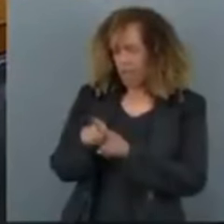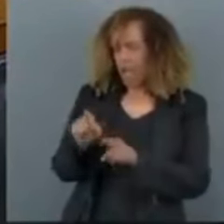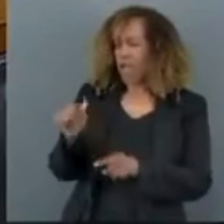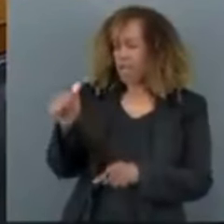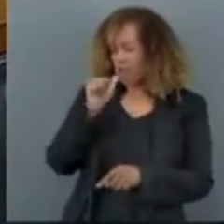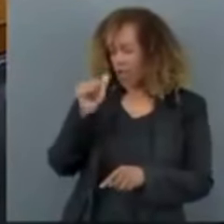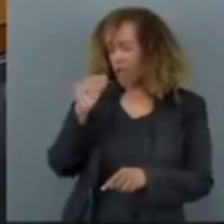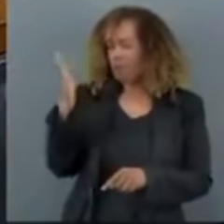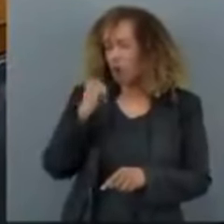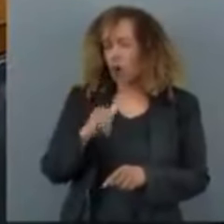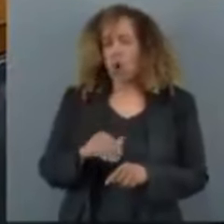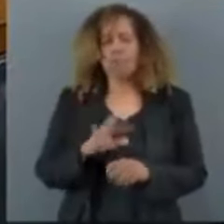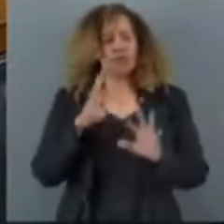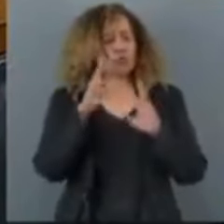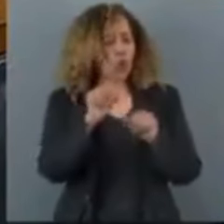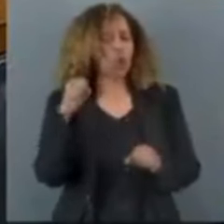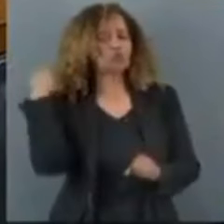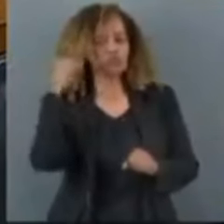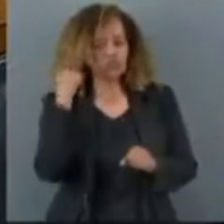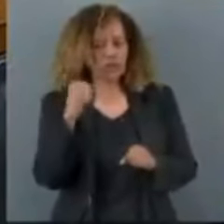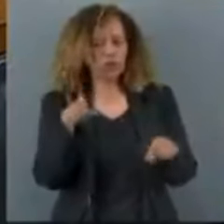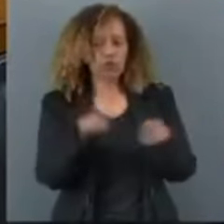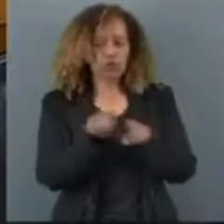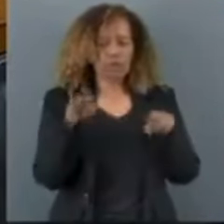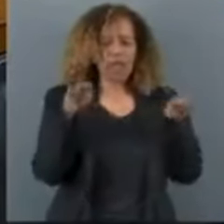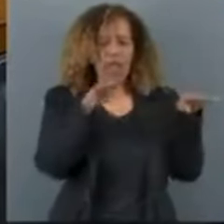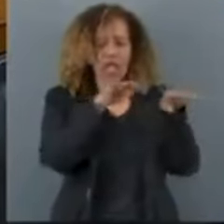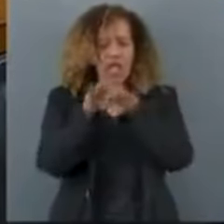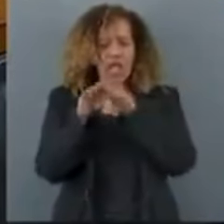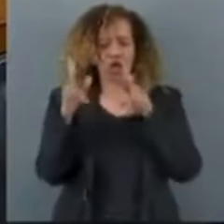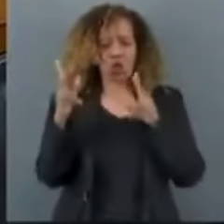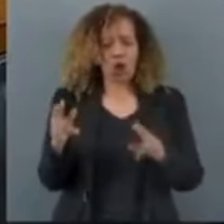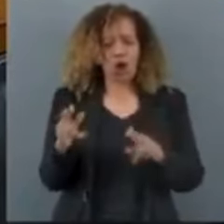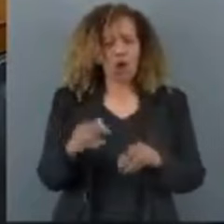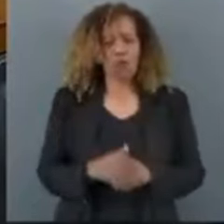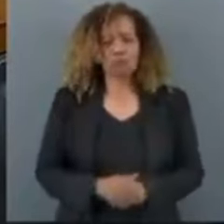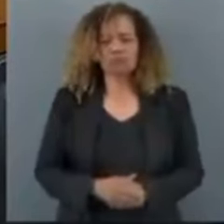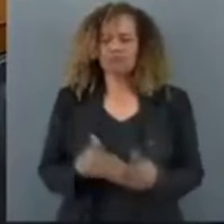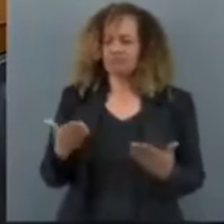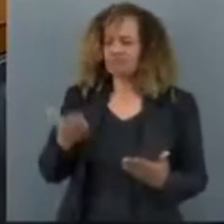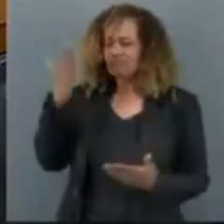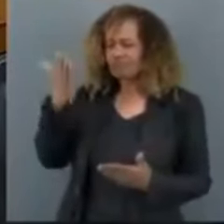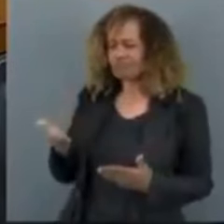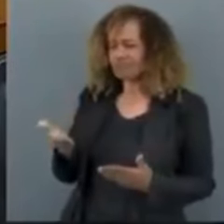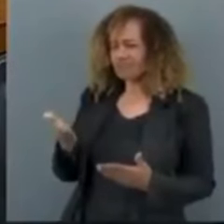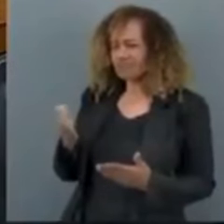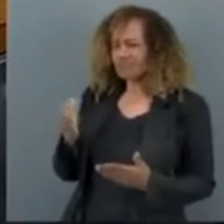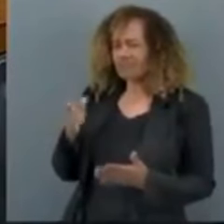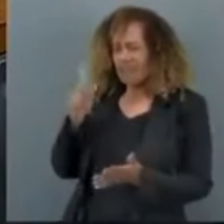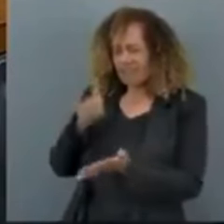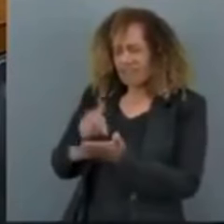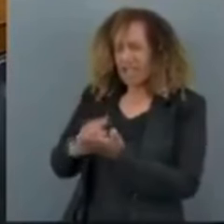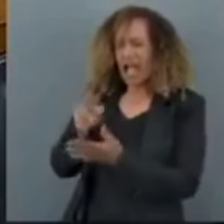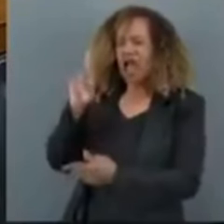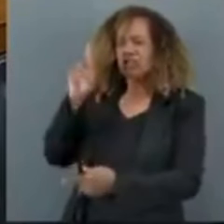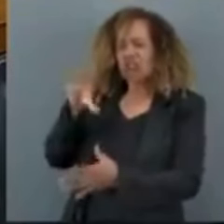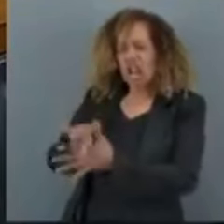E que todos os senadores aqui também comem e bebem. Então, que a senhora seja líder de